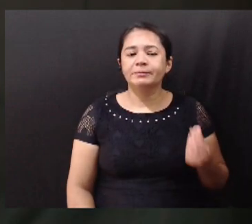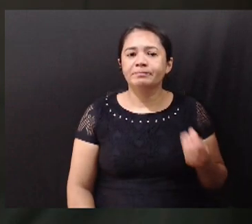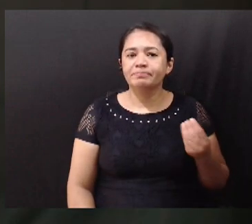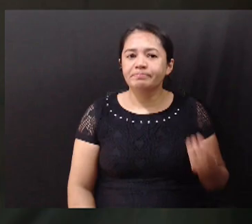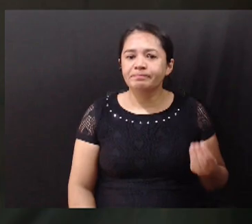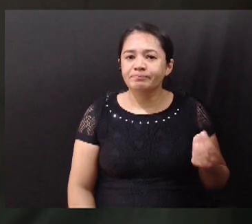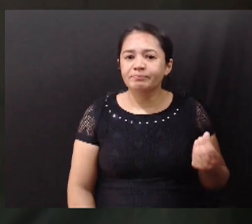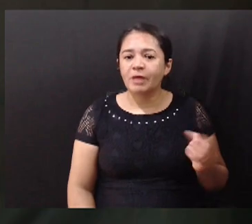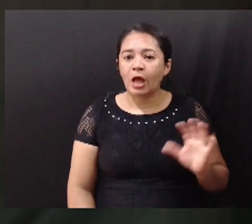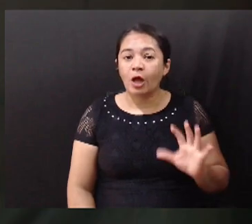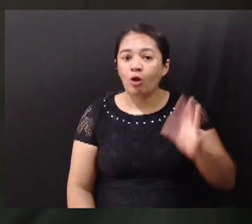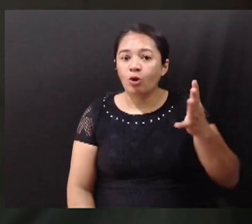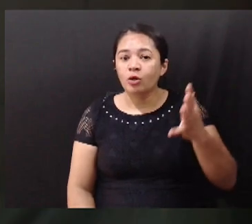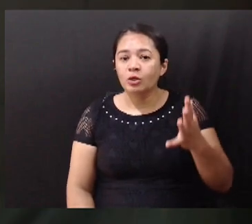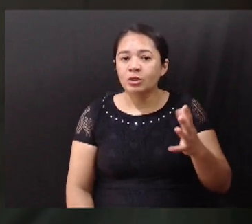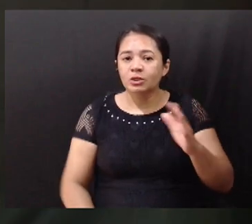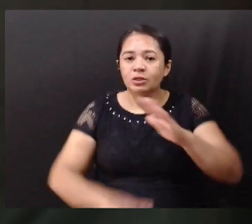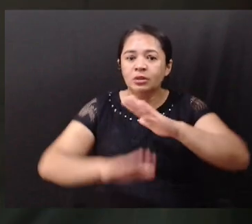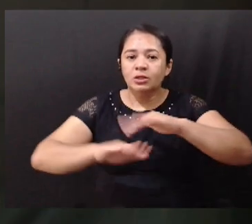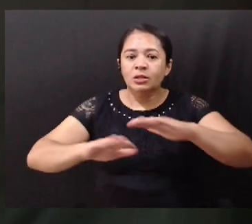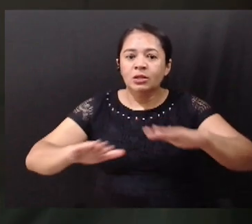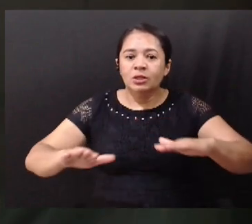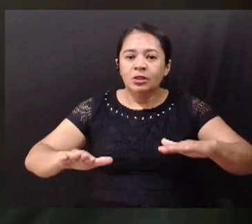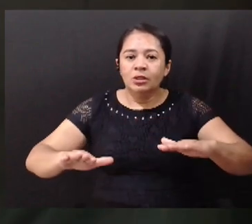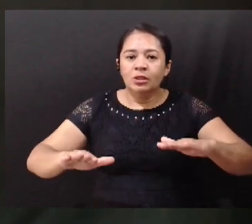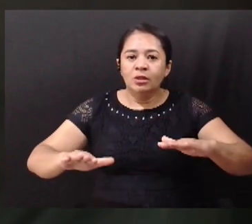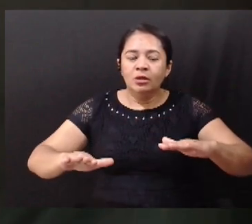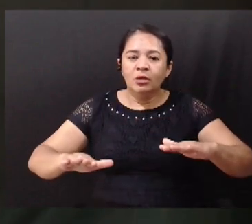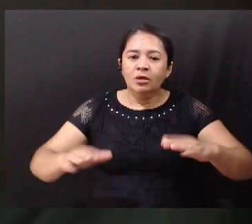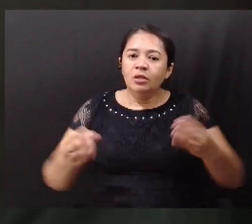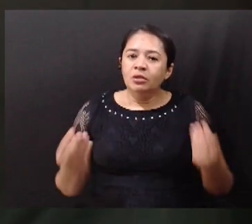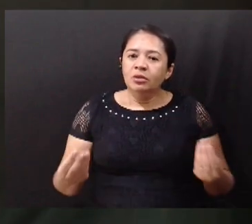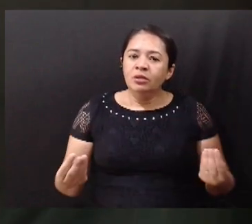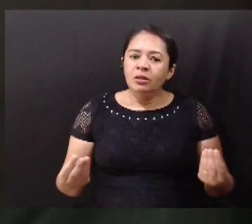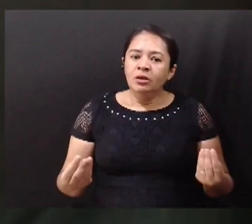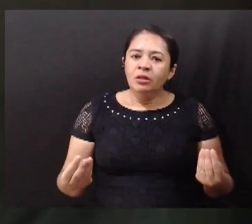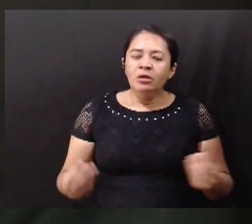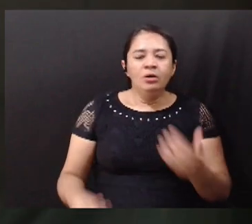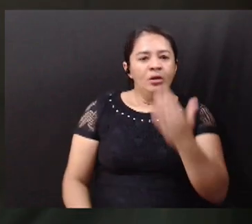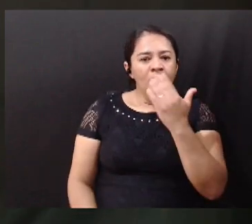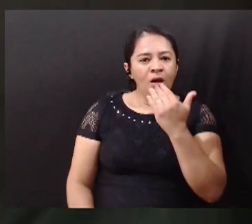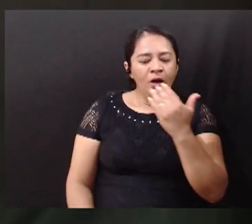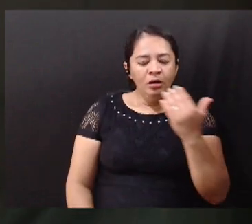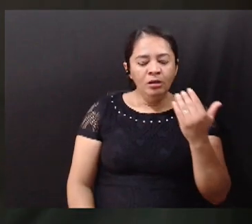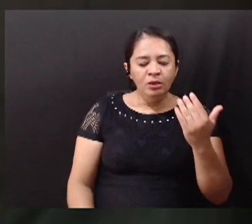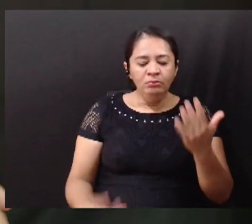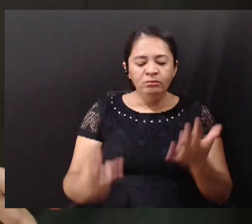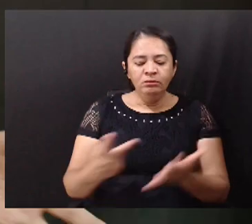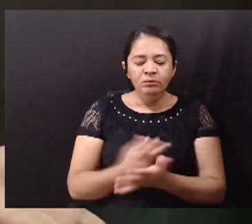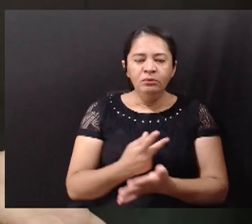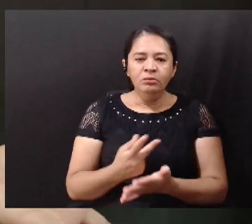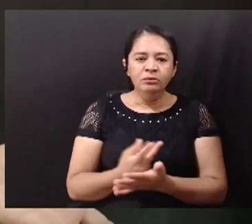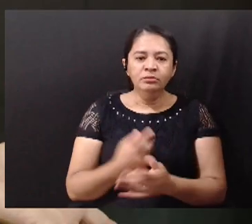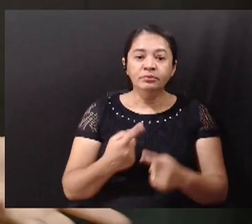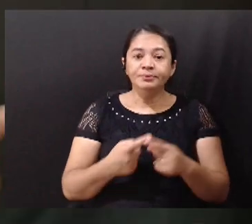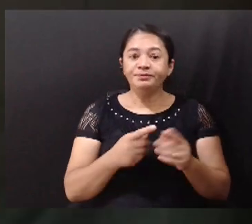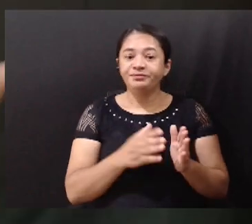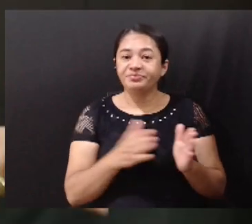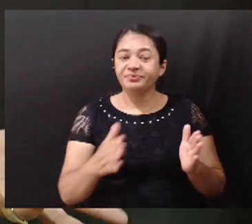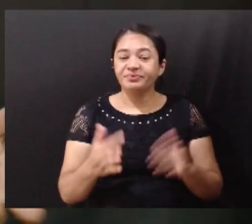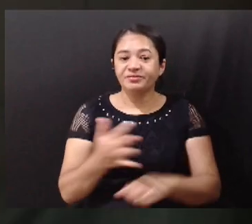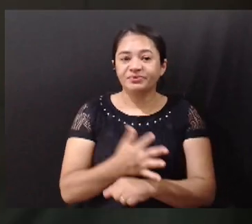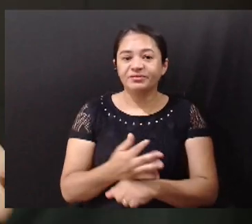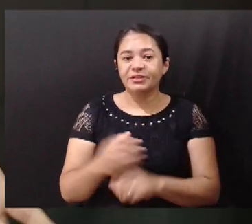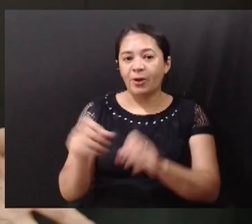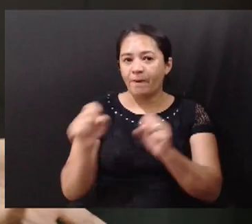da criança ela desandar, vamos dizer assim, a questão da alimentação, né? Porque nas férias eu posso comer coisa que eu não como